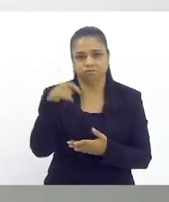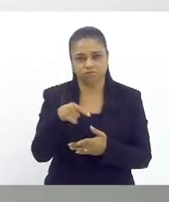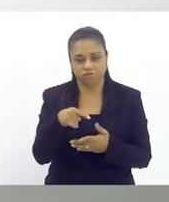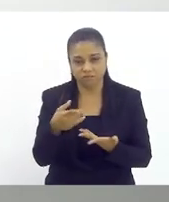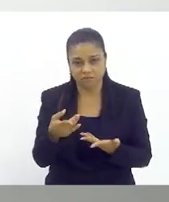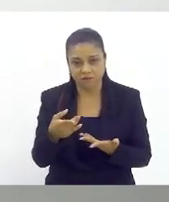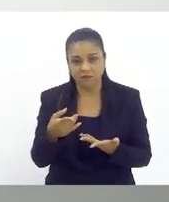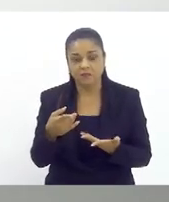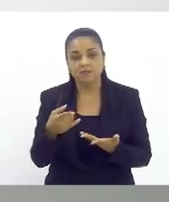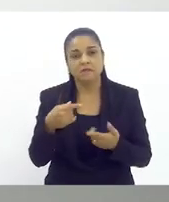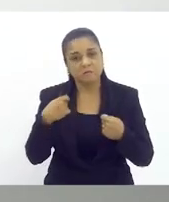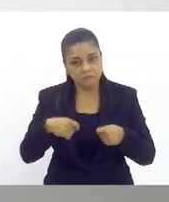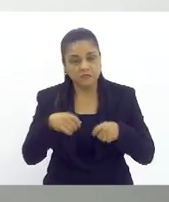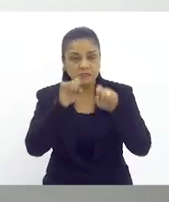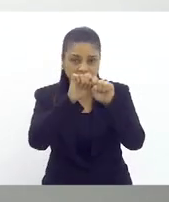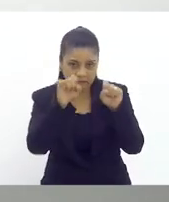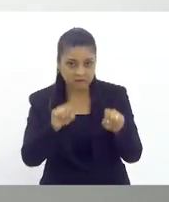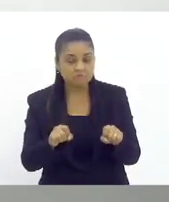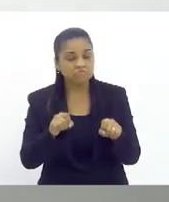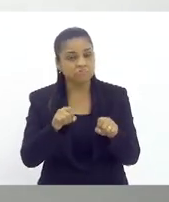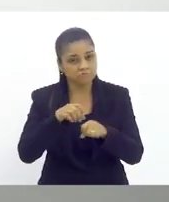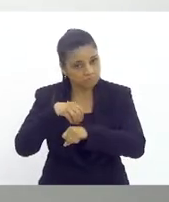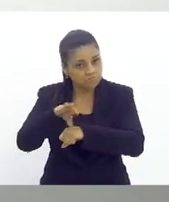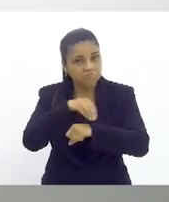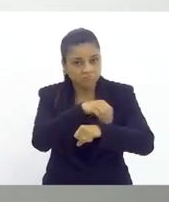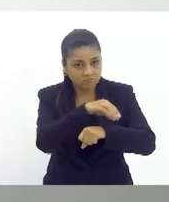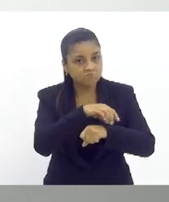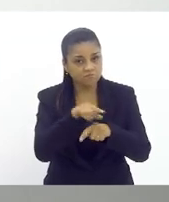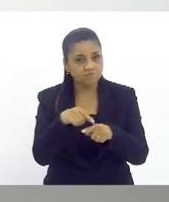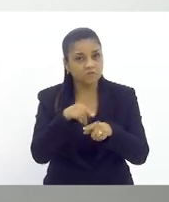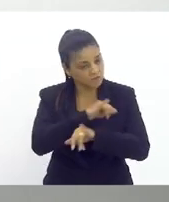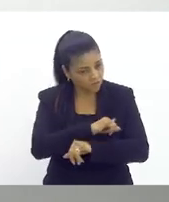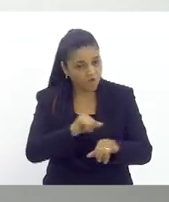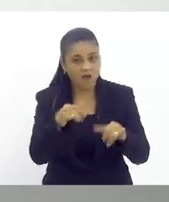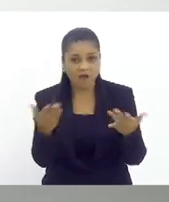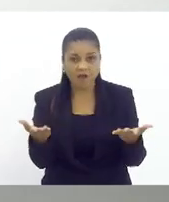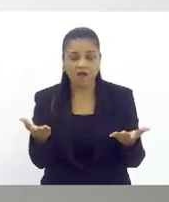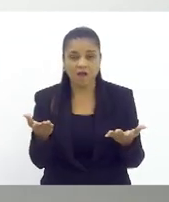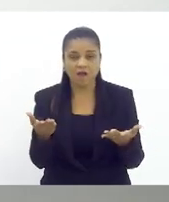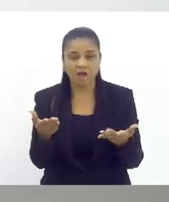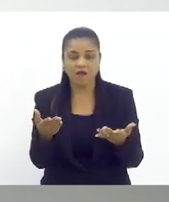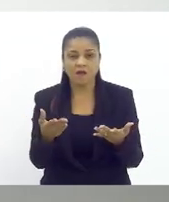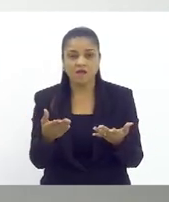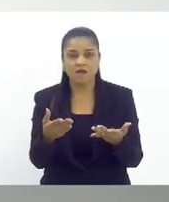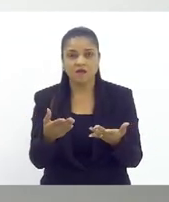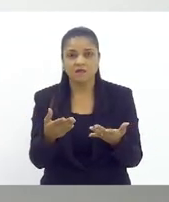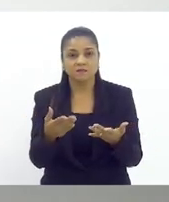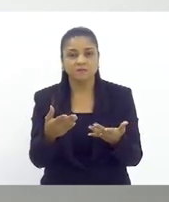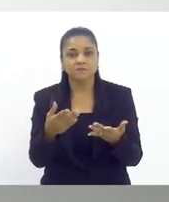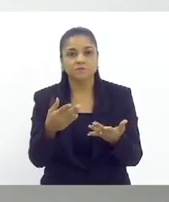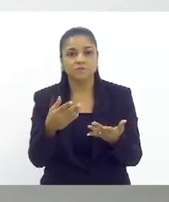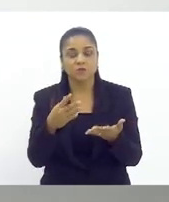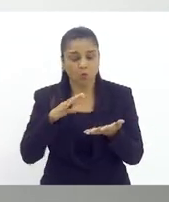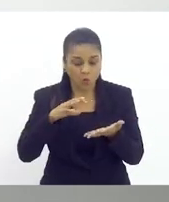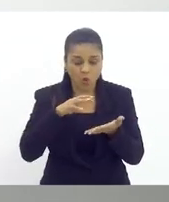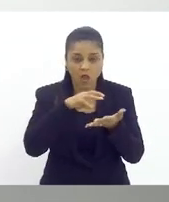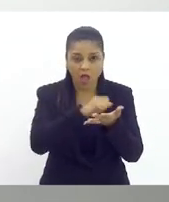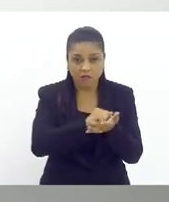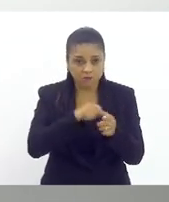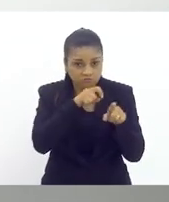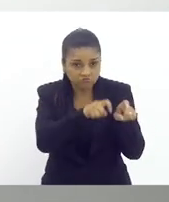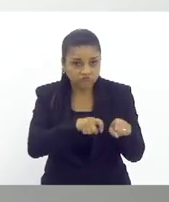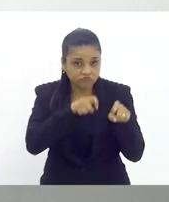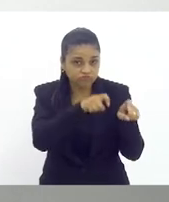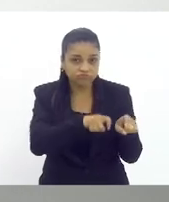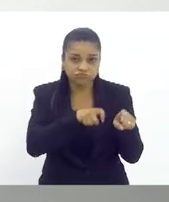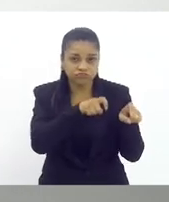ser sistematizado a gente diz né é o quanto ao cadastro Rural que é uma